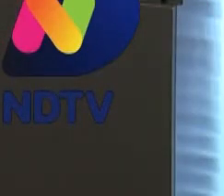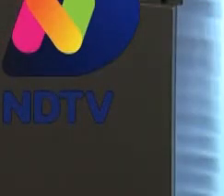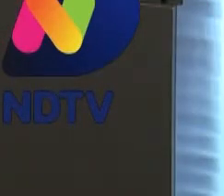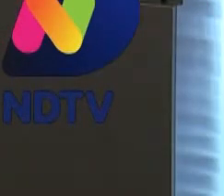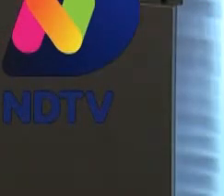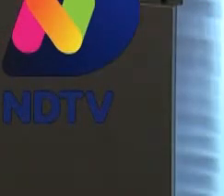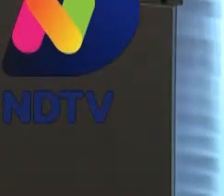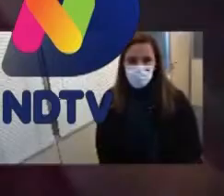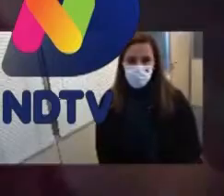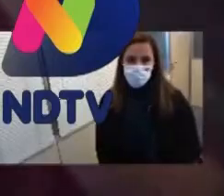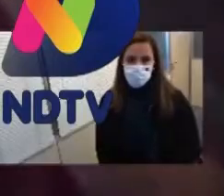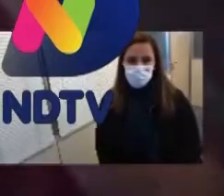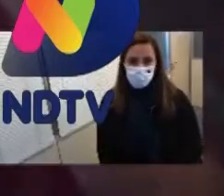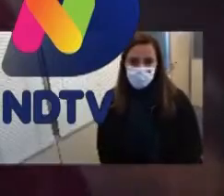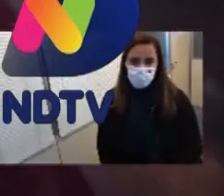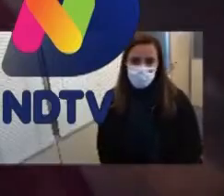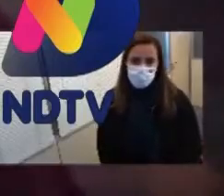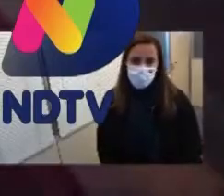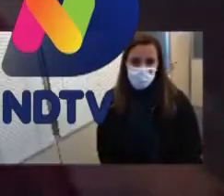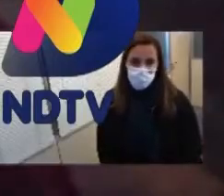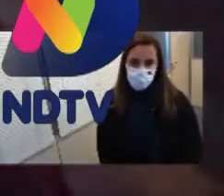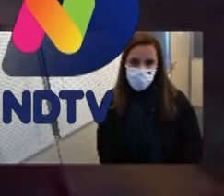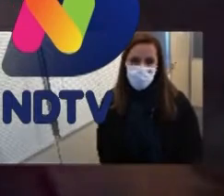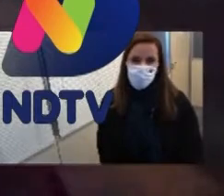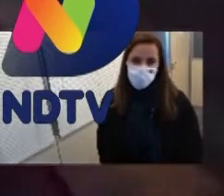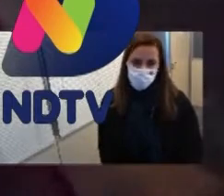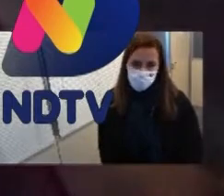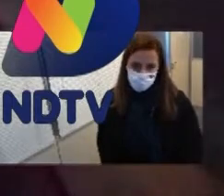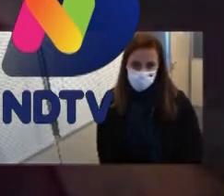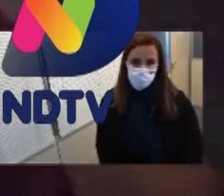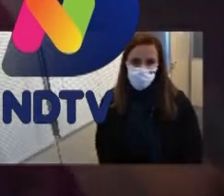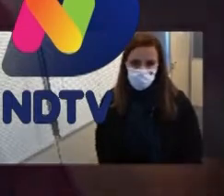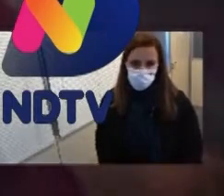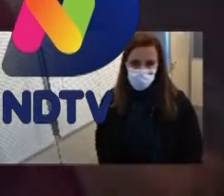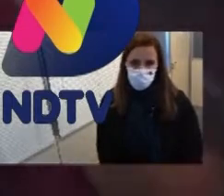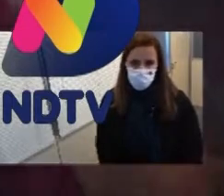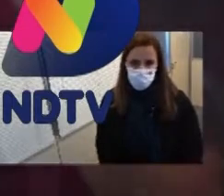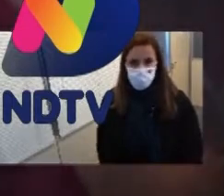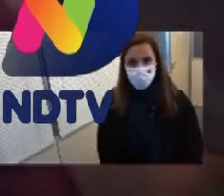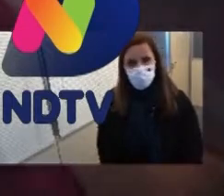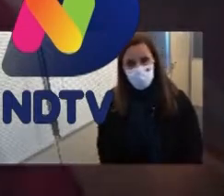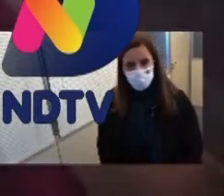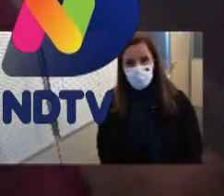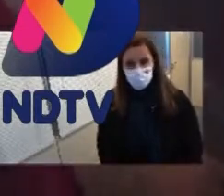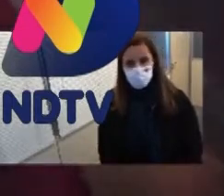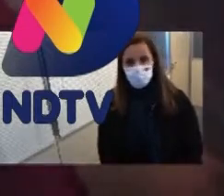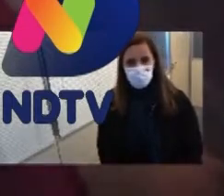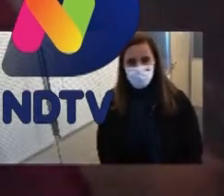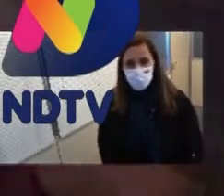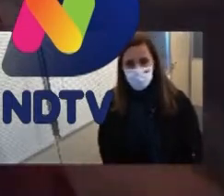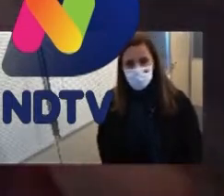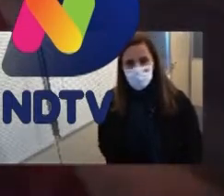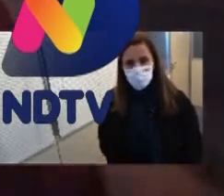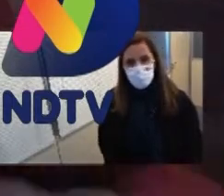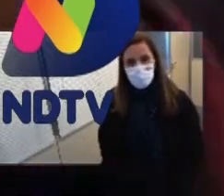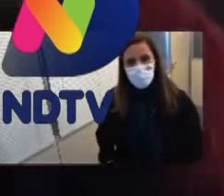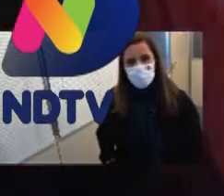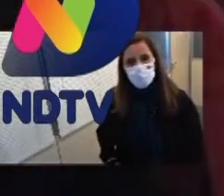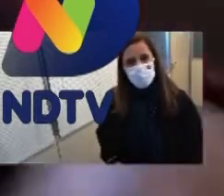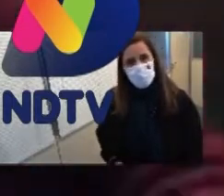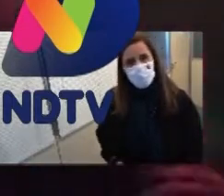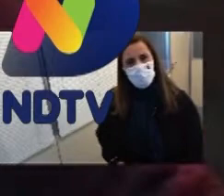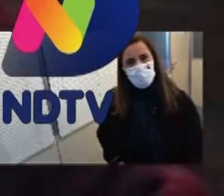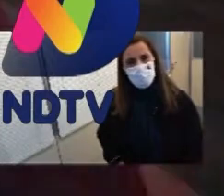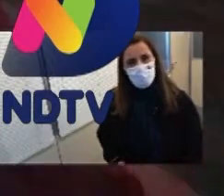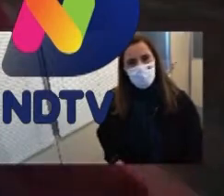e se sentiu muito mal para ele João Gordo corpo o cansaço muito grande mas eu